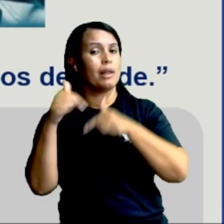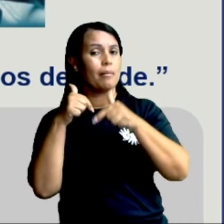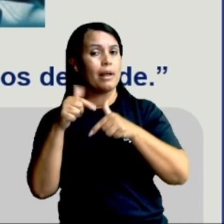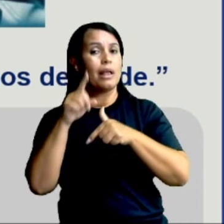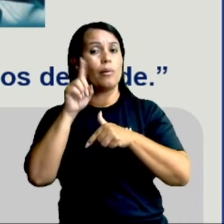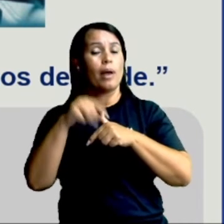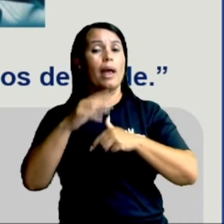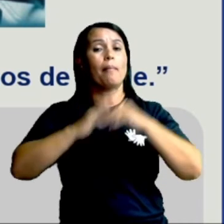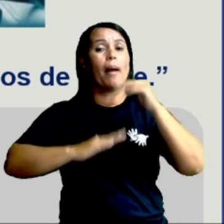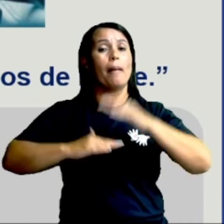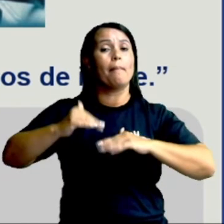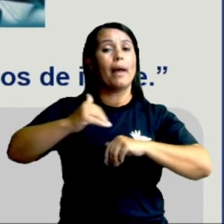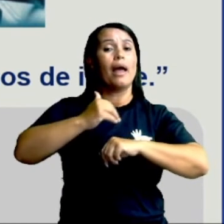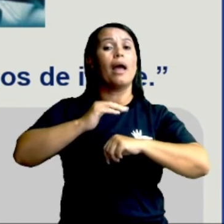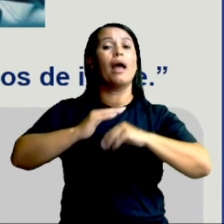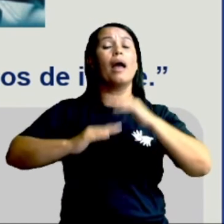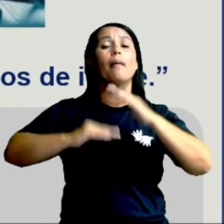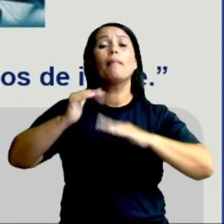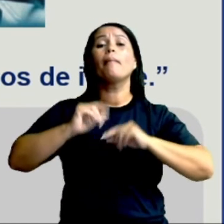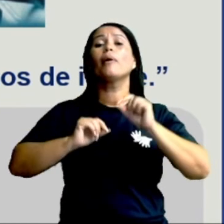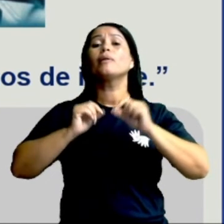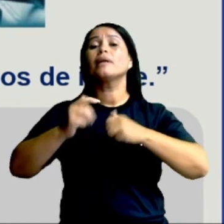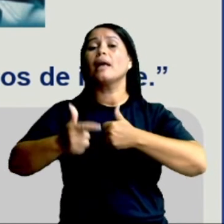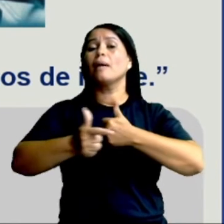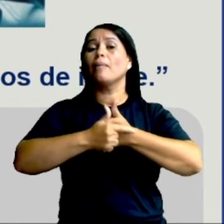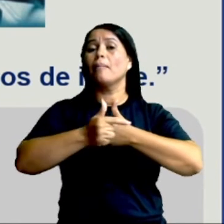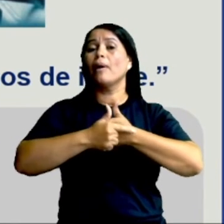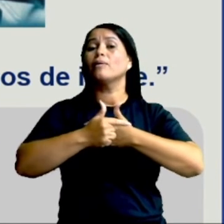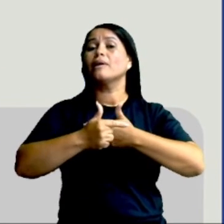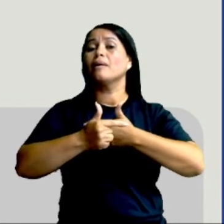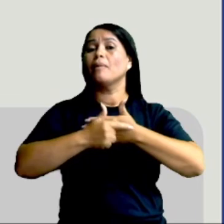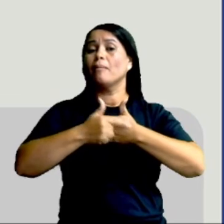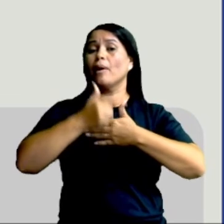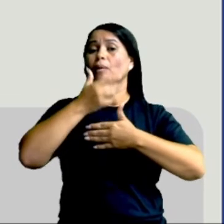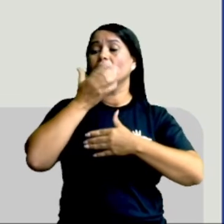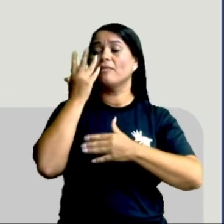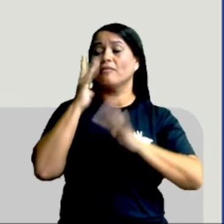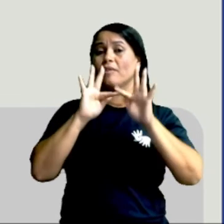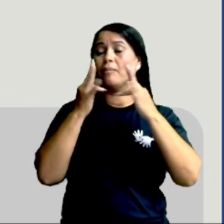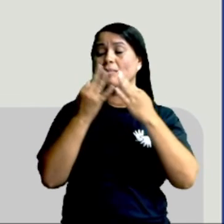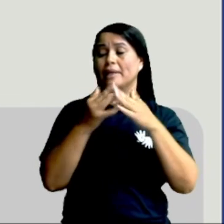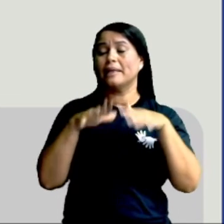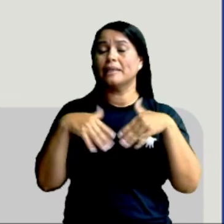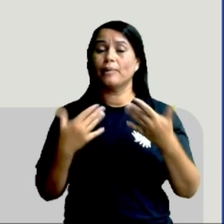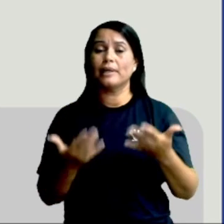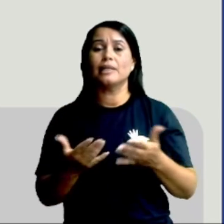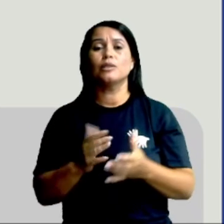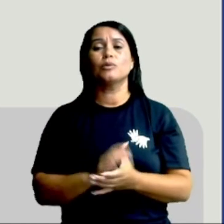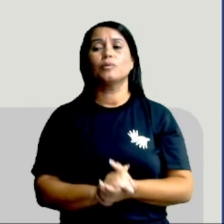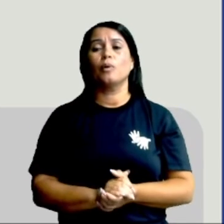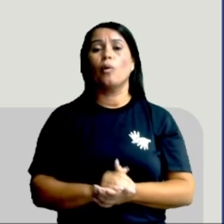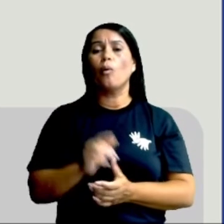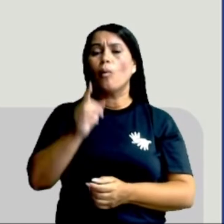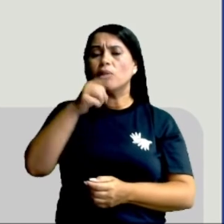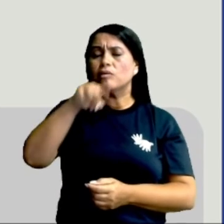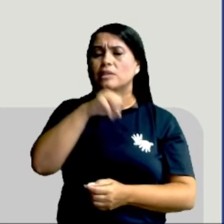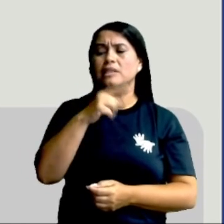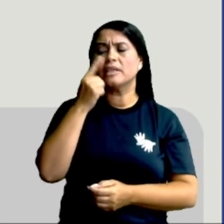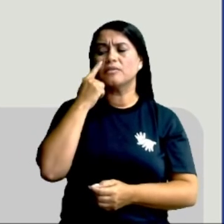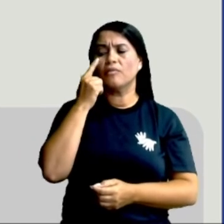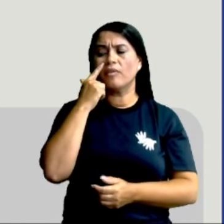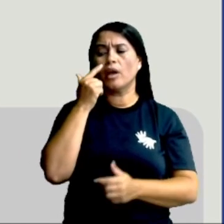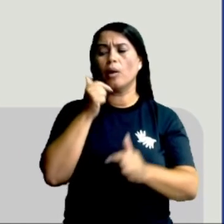e função dos pais de vocês e não das crianças, tá bom? Então é isso. Quando você vê um